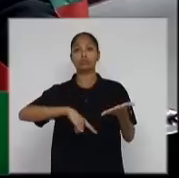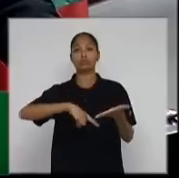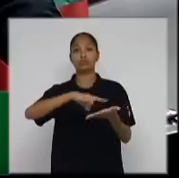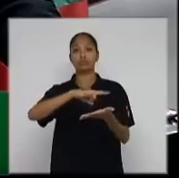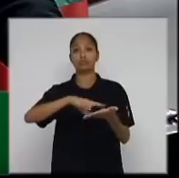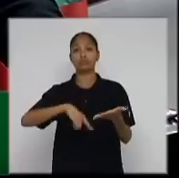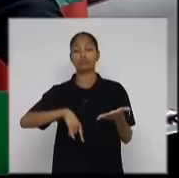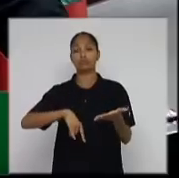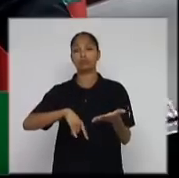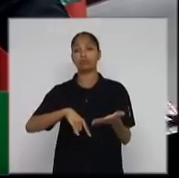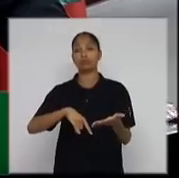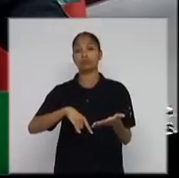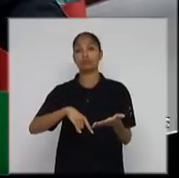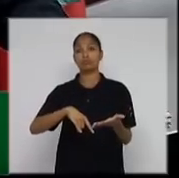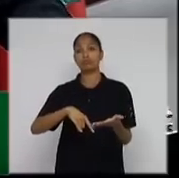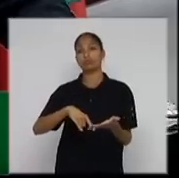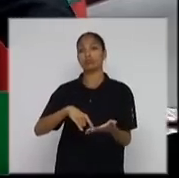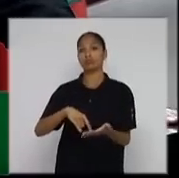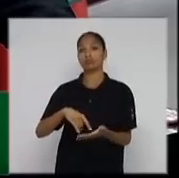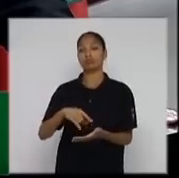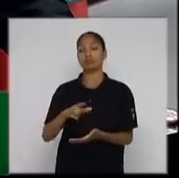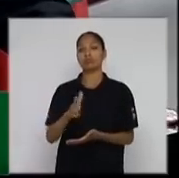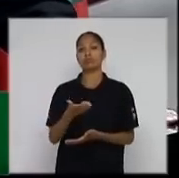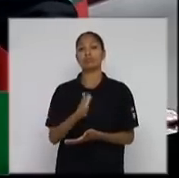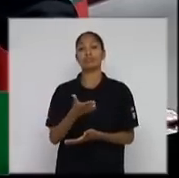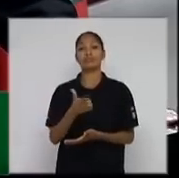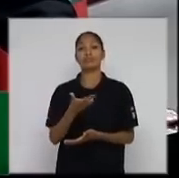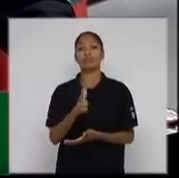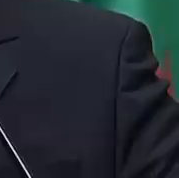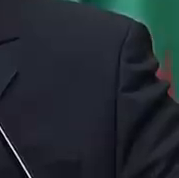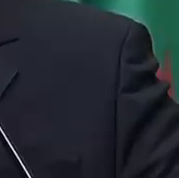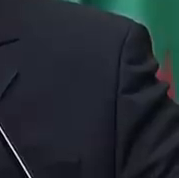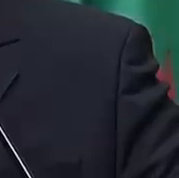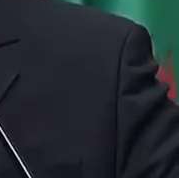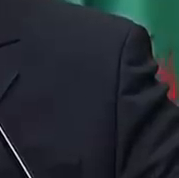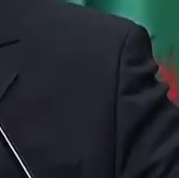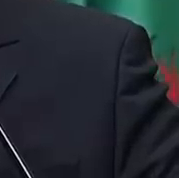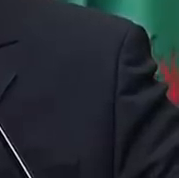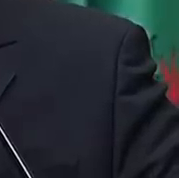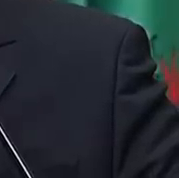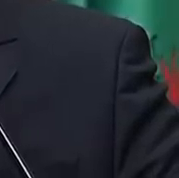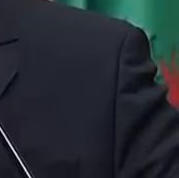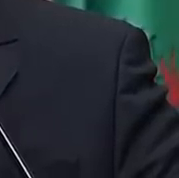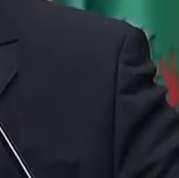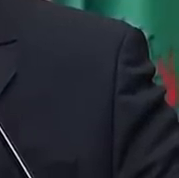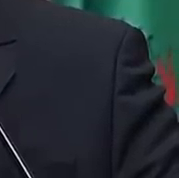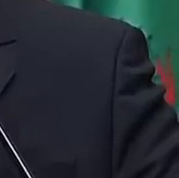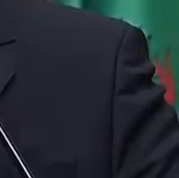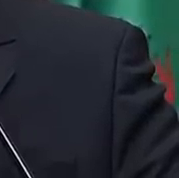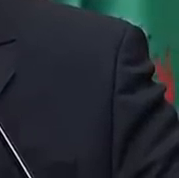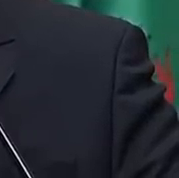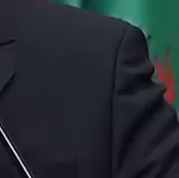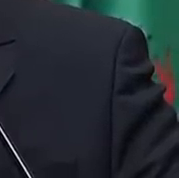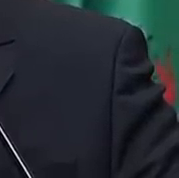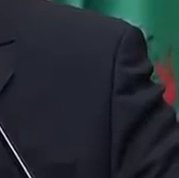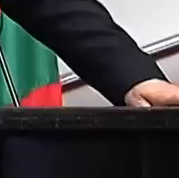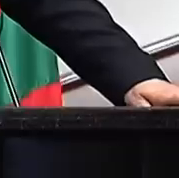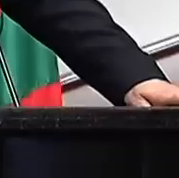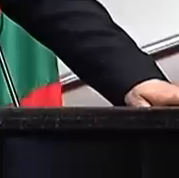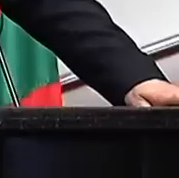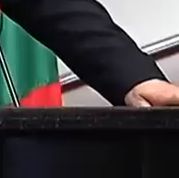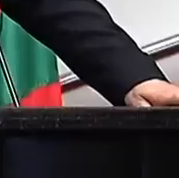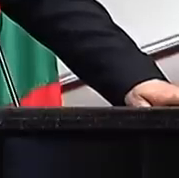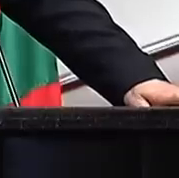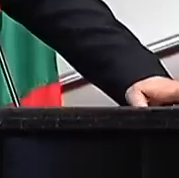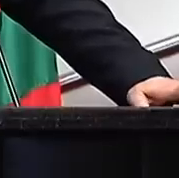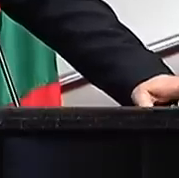não são recursos que esse deputado intermediou. Titon disse que não teve a chance de se defender, uma